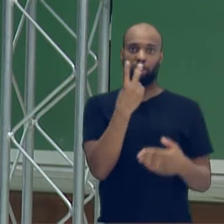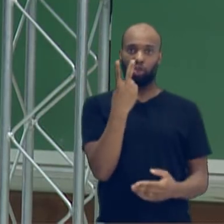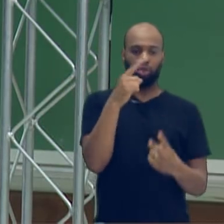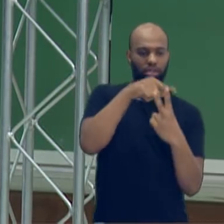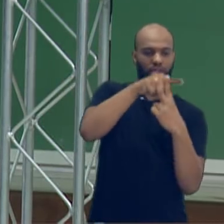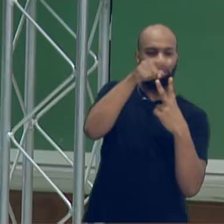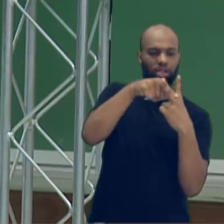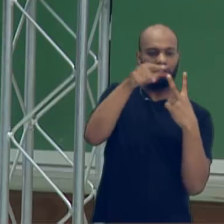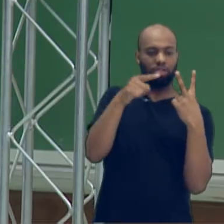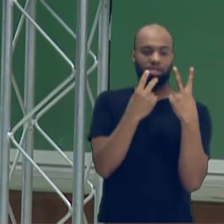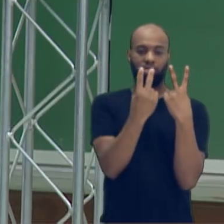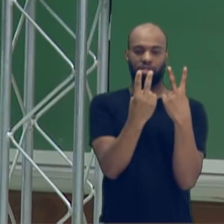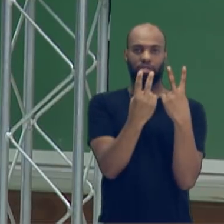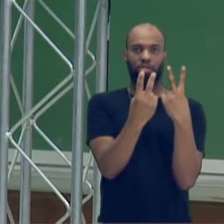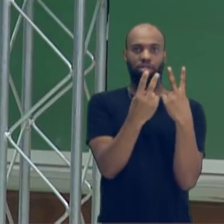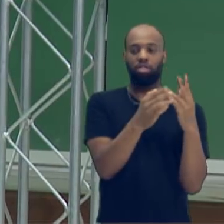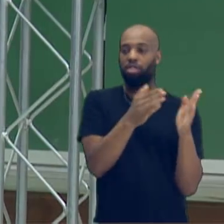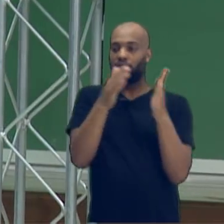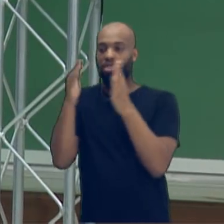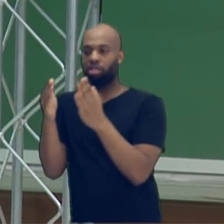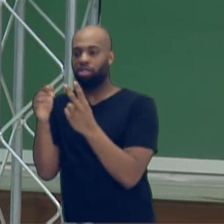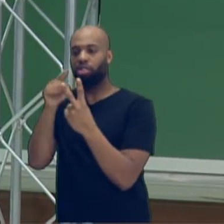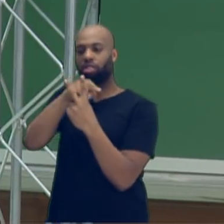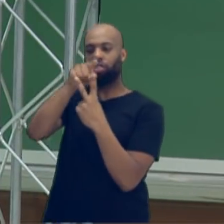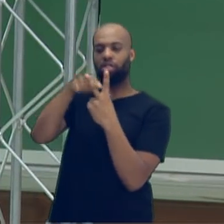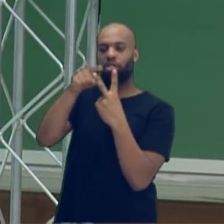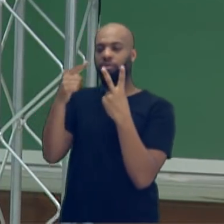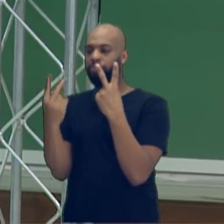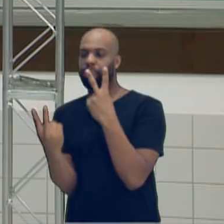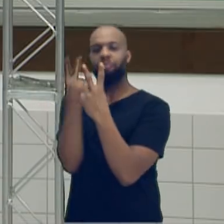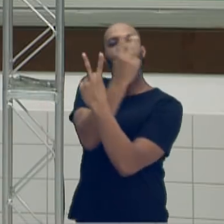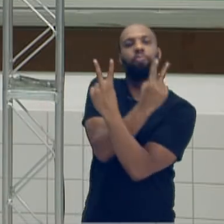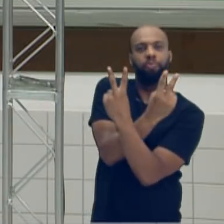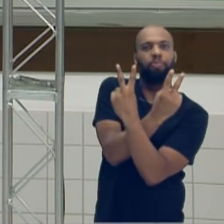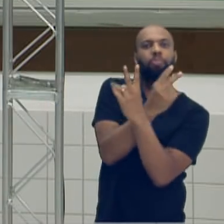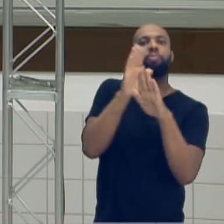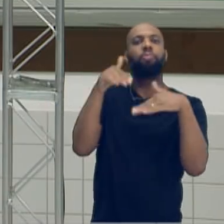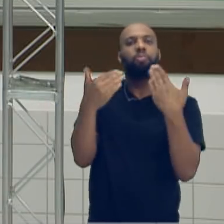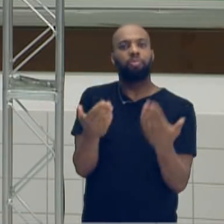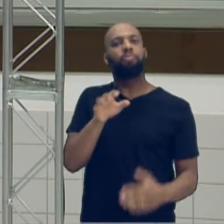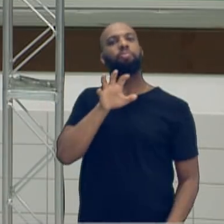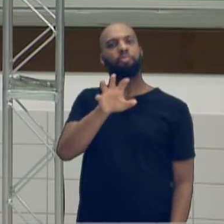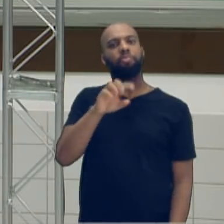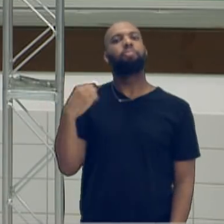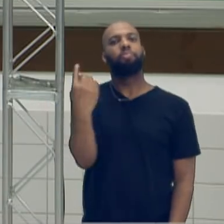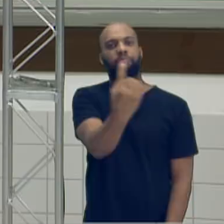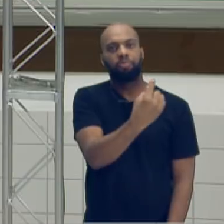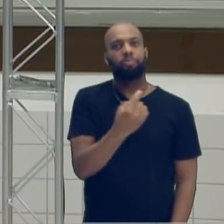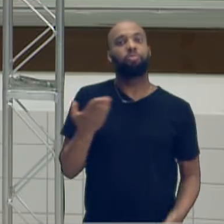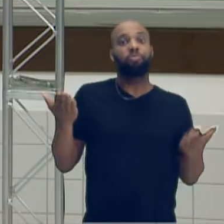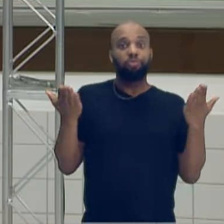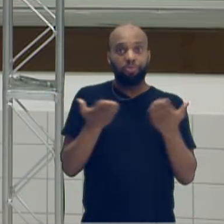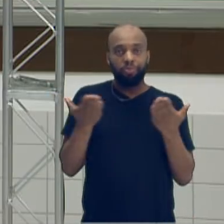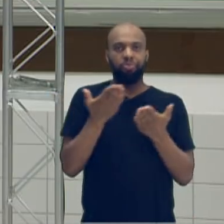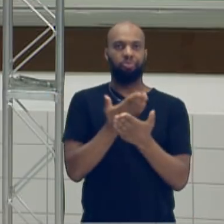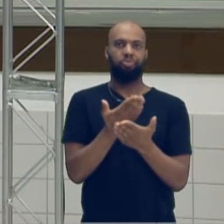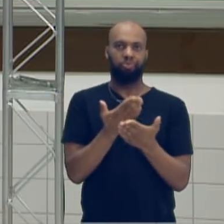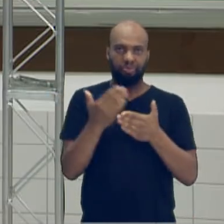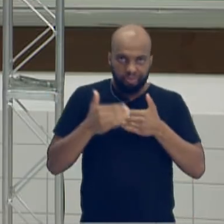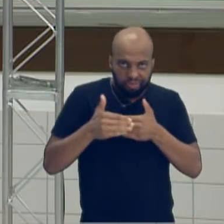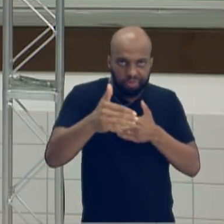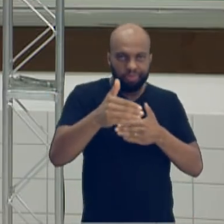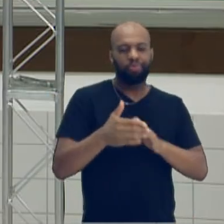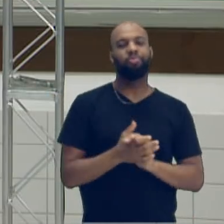dentro e na outra versão o 2 está fora. É justamente isso que nós trabalharemos durante a aula de